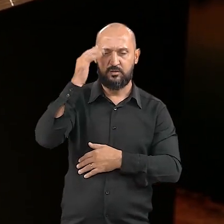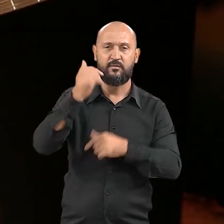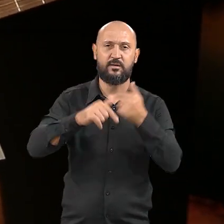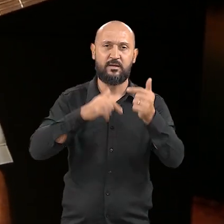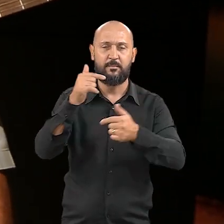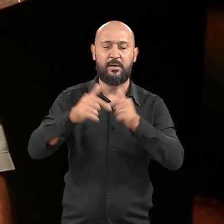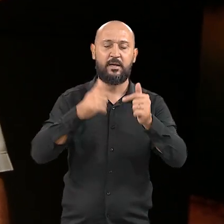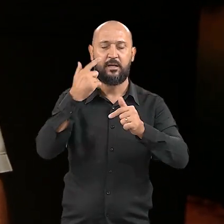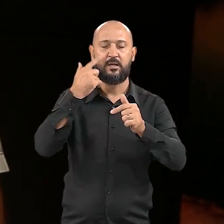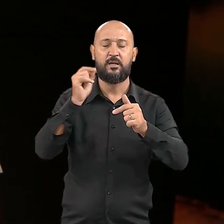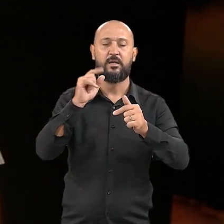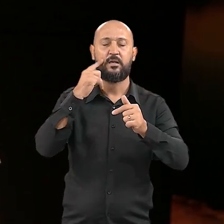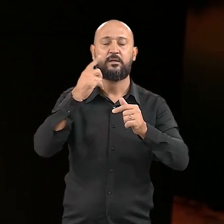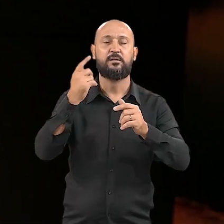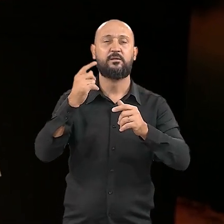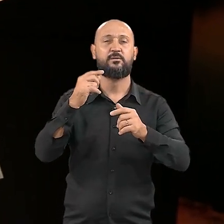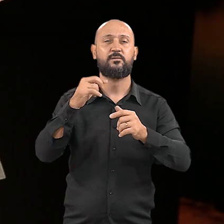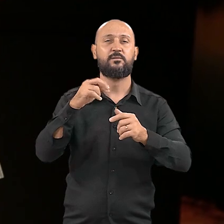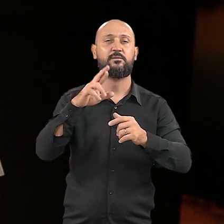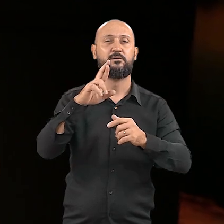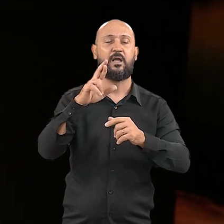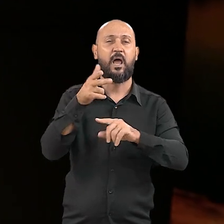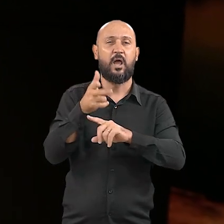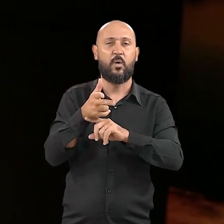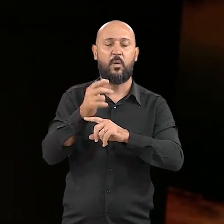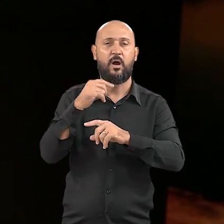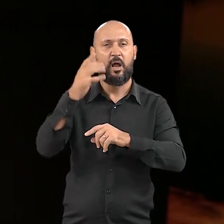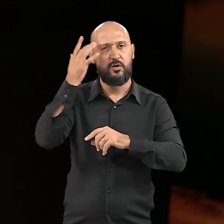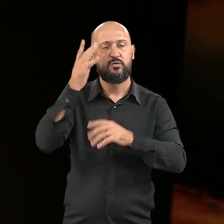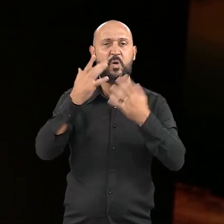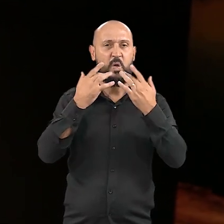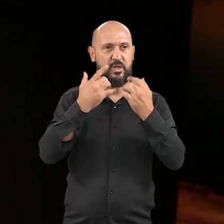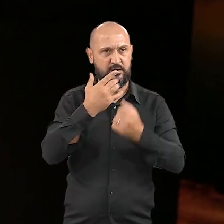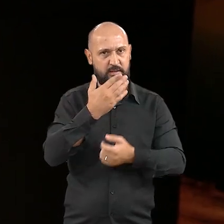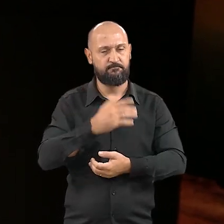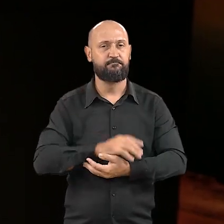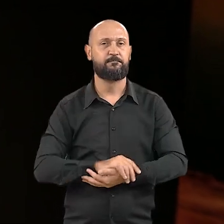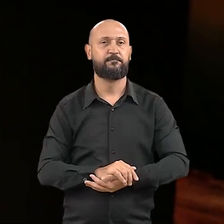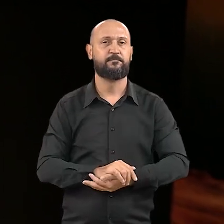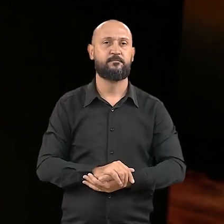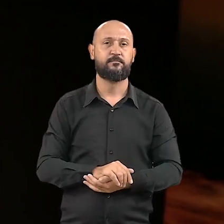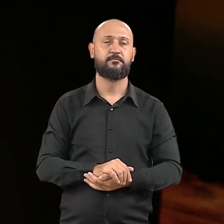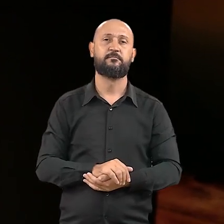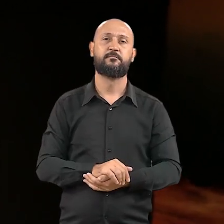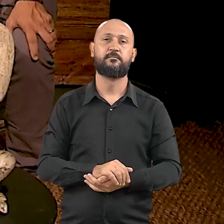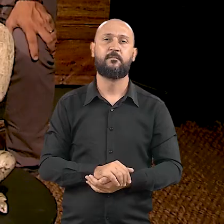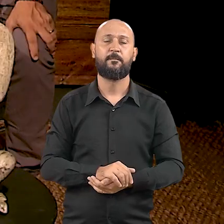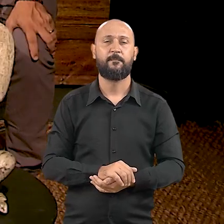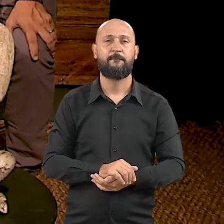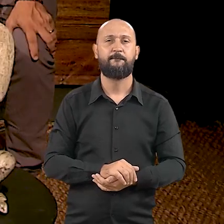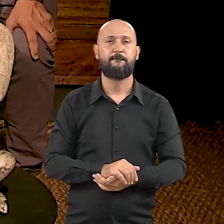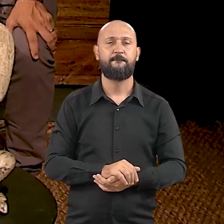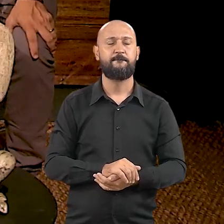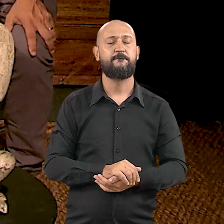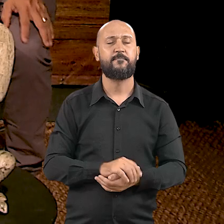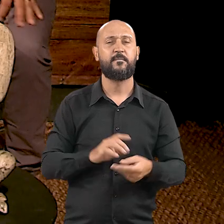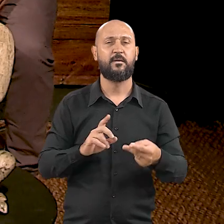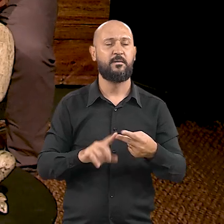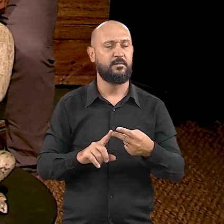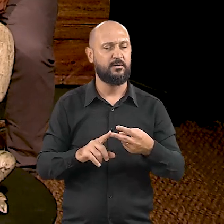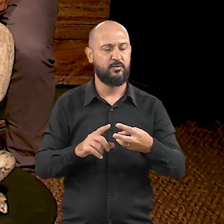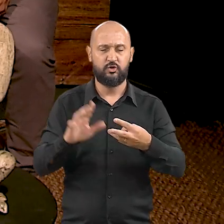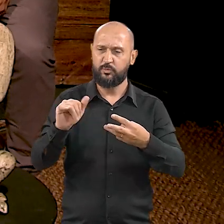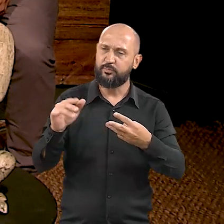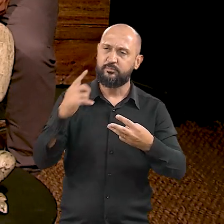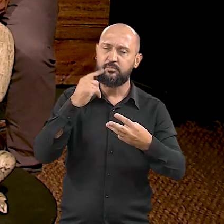Record recentemente trabalhando, acho que não sei se ainda é atriz lá. Ela, enfim, reunimos também.